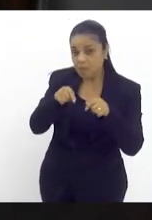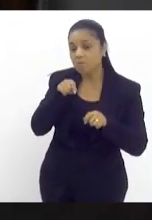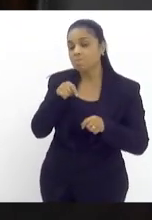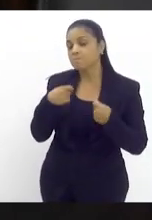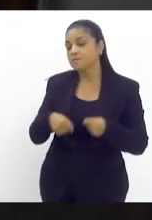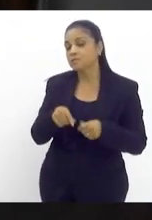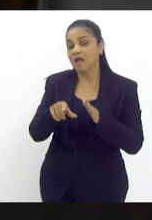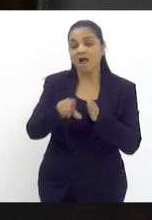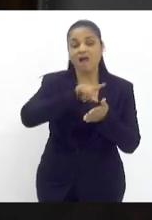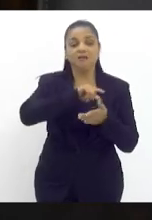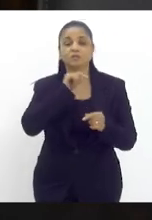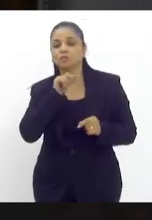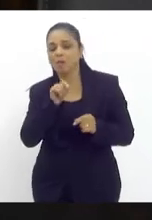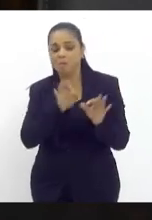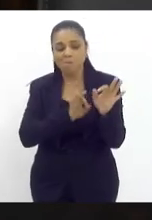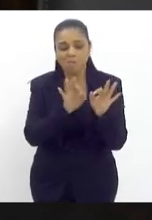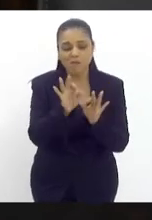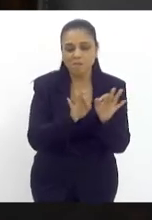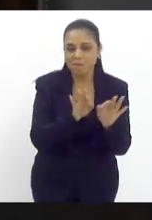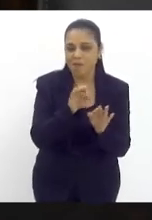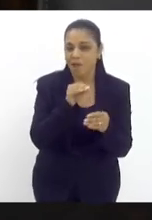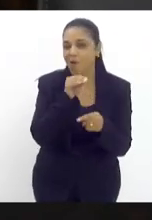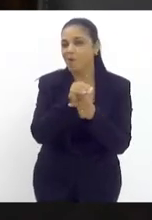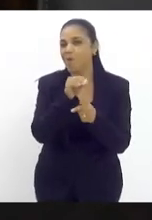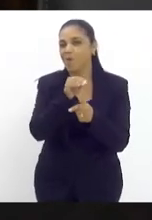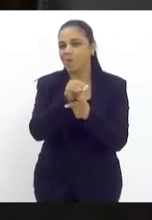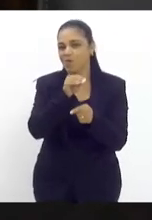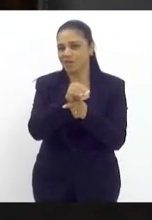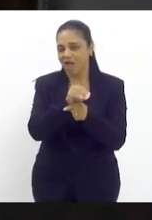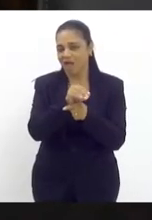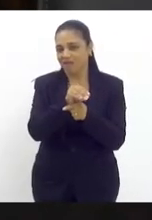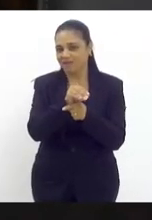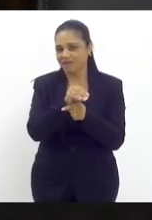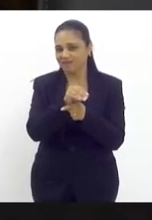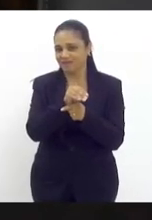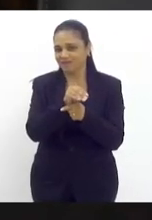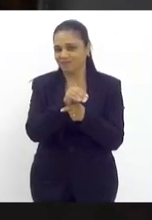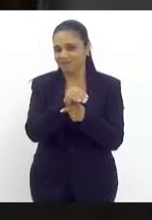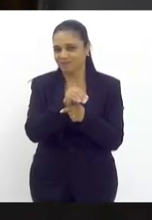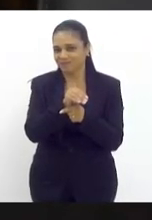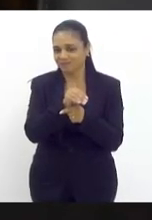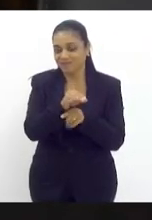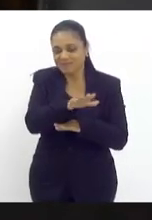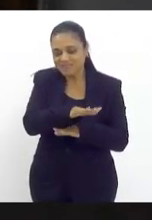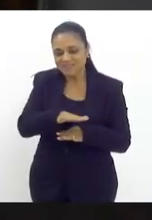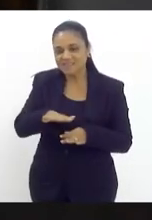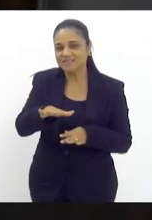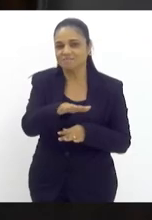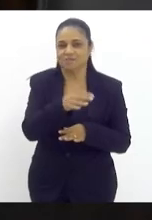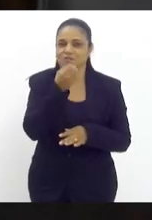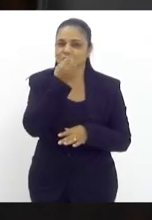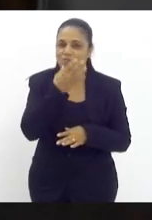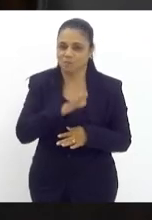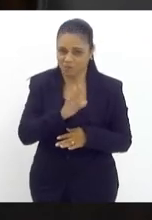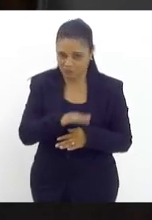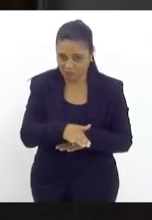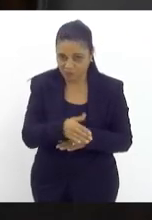ter preparado e cuidado dele nesse bom ambiente, né,